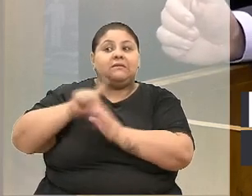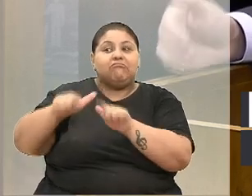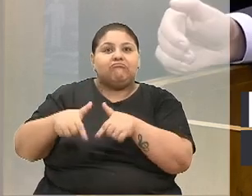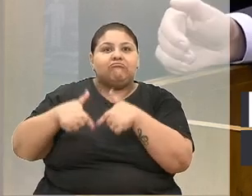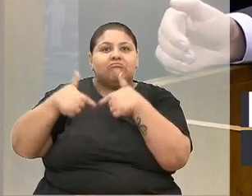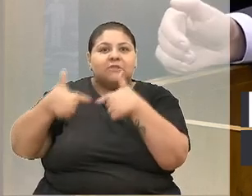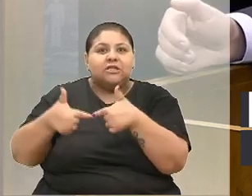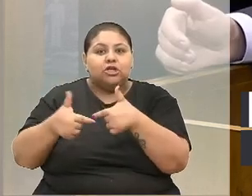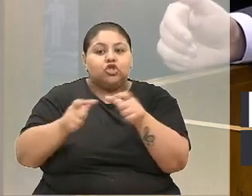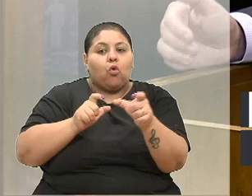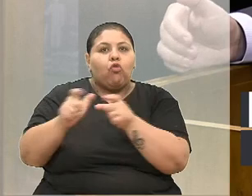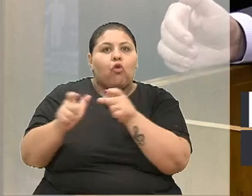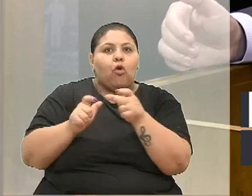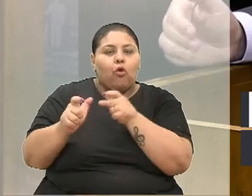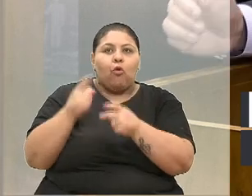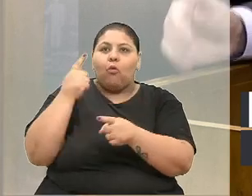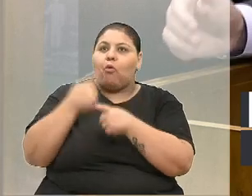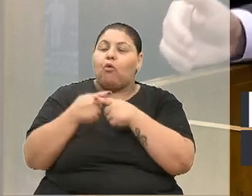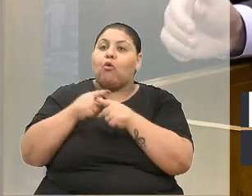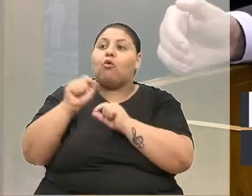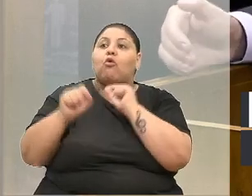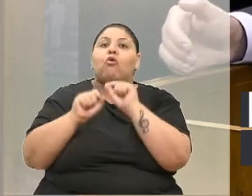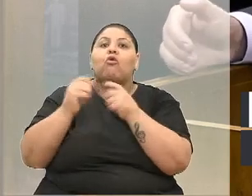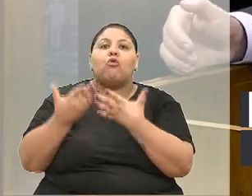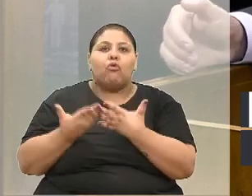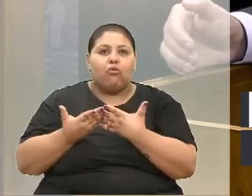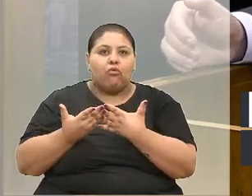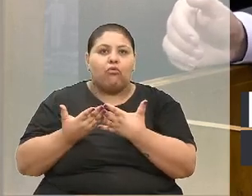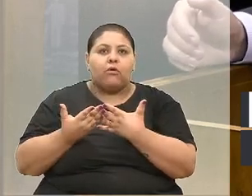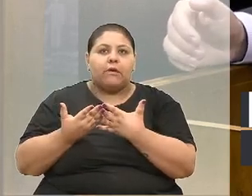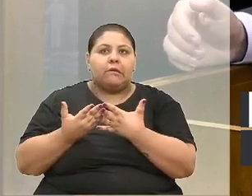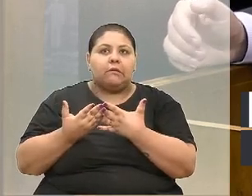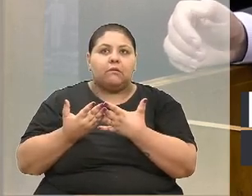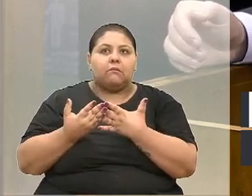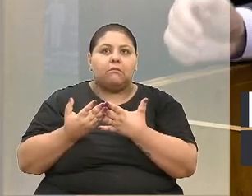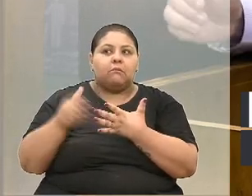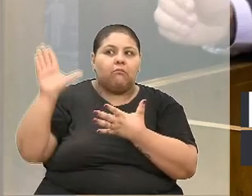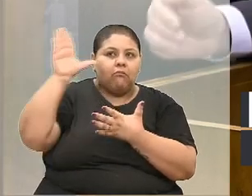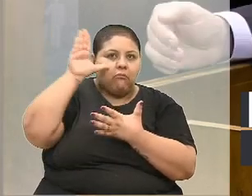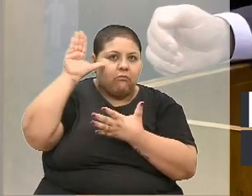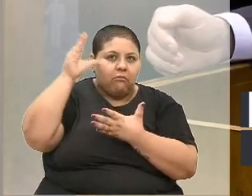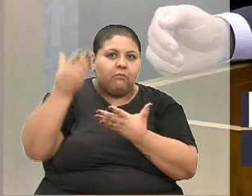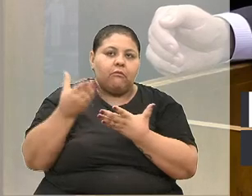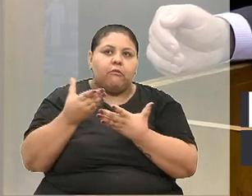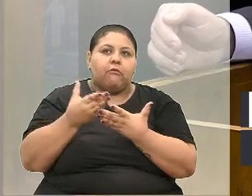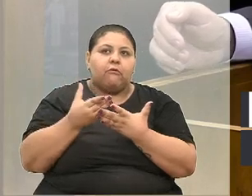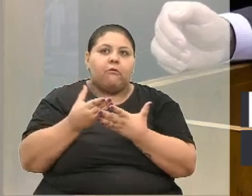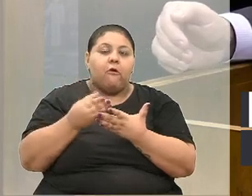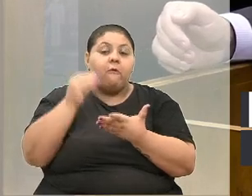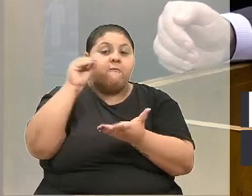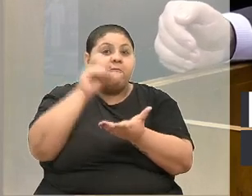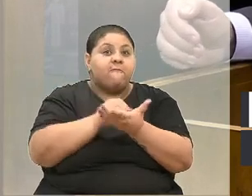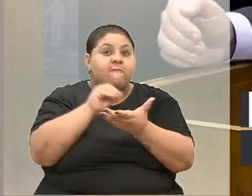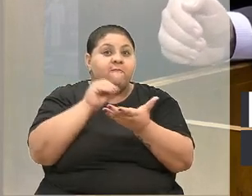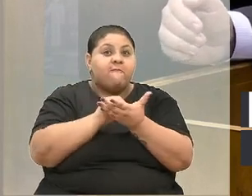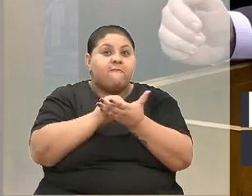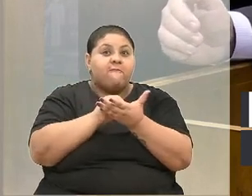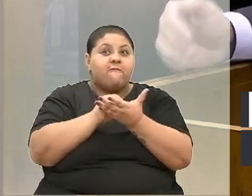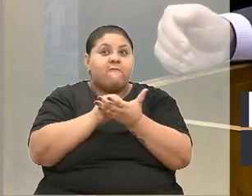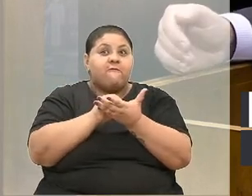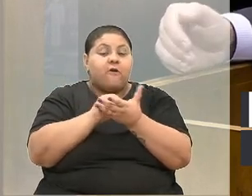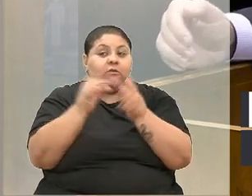de controle, porque senão o que a gente tem notado? Déficit de atenção,